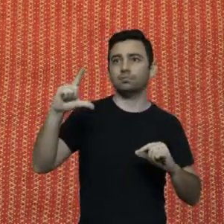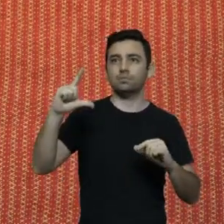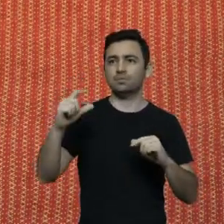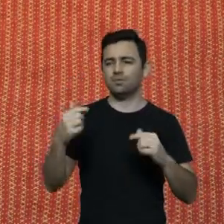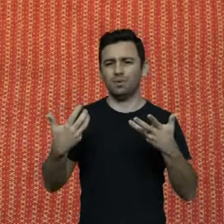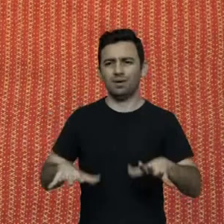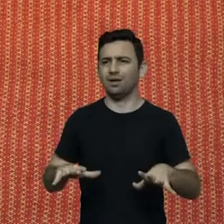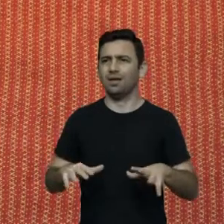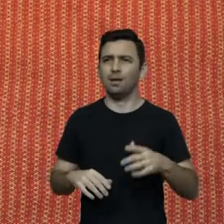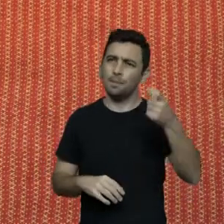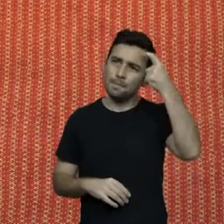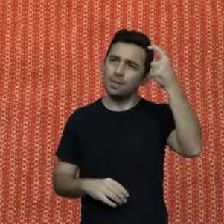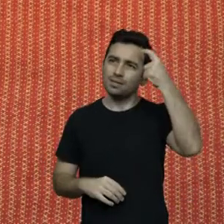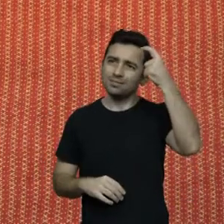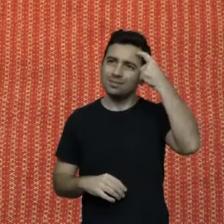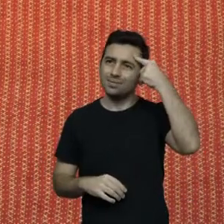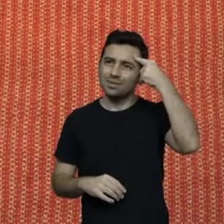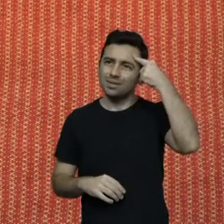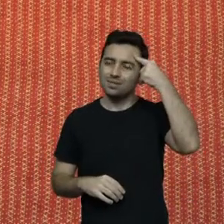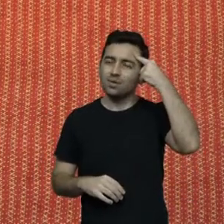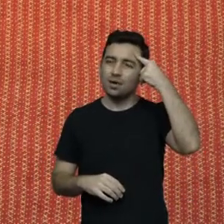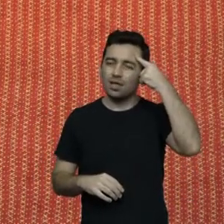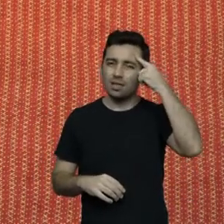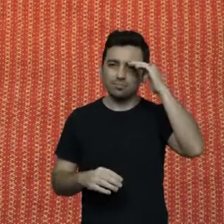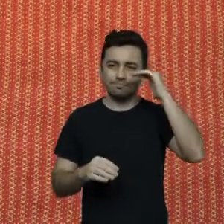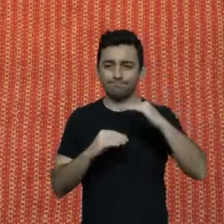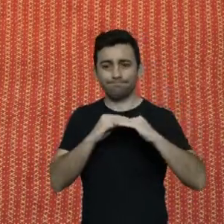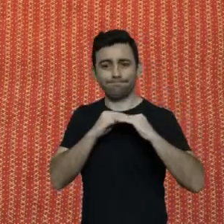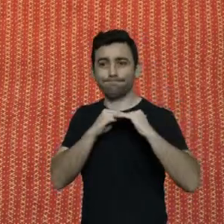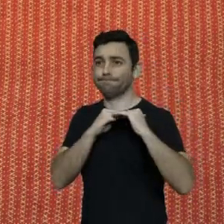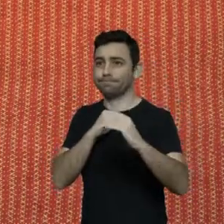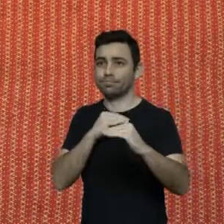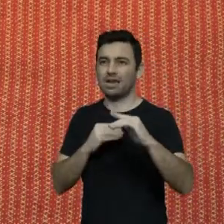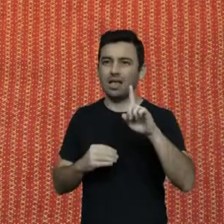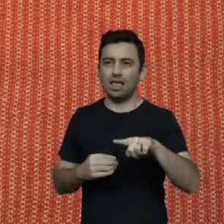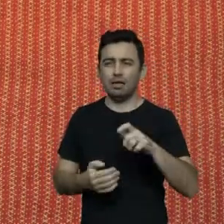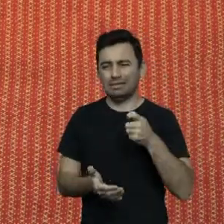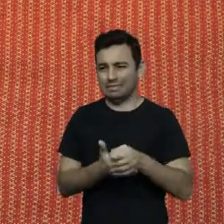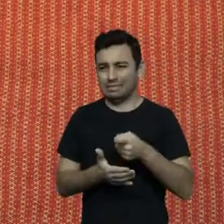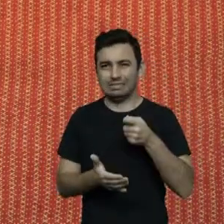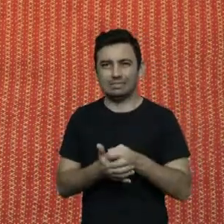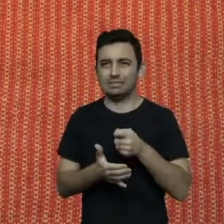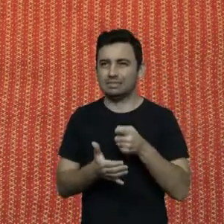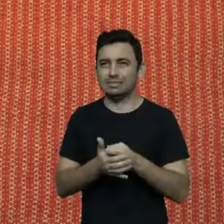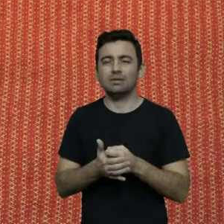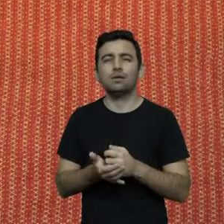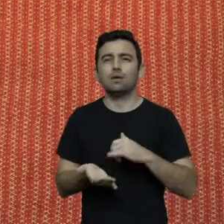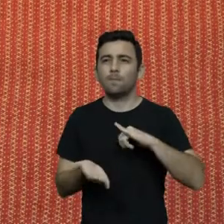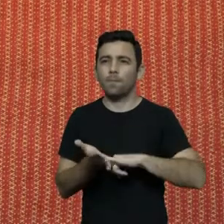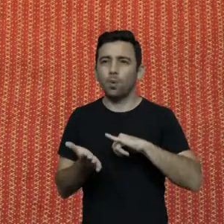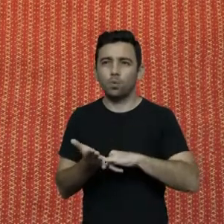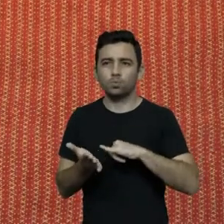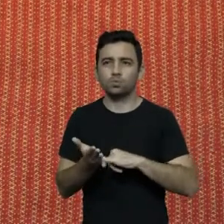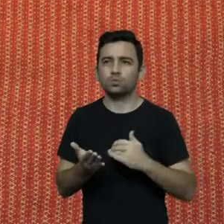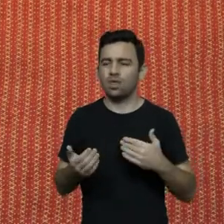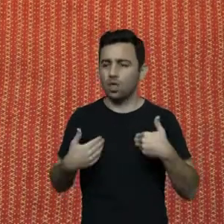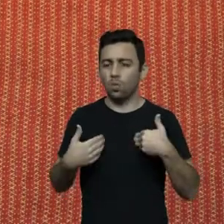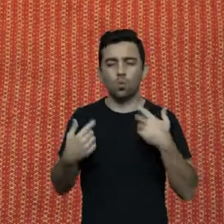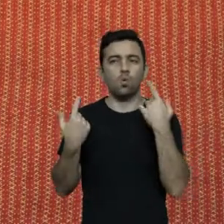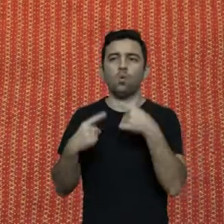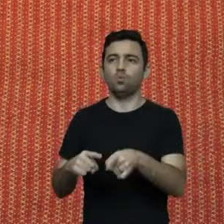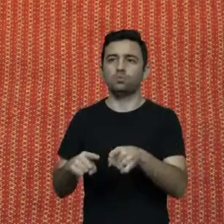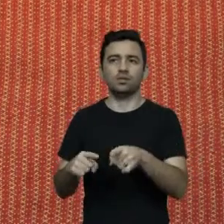Esse é um pensamento de quem foi condicionado a sempre pegar a cobrar mais impostos da sociedade eu sou contrário isso